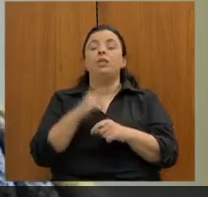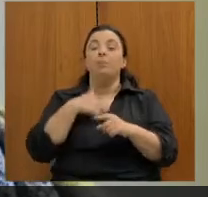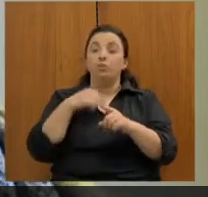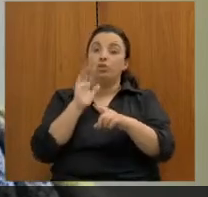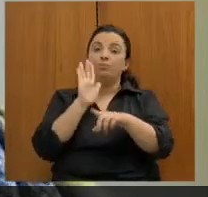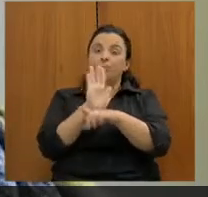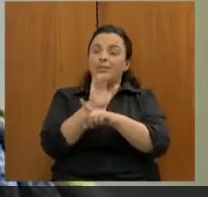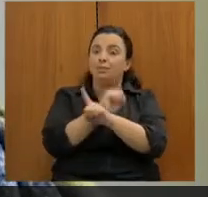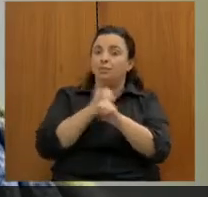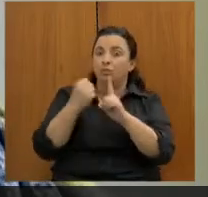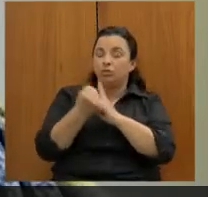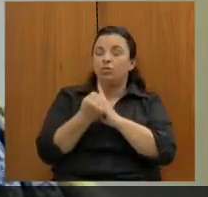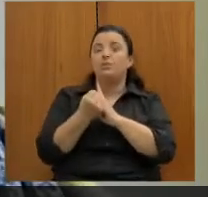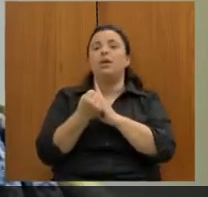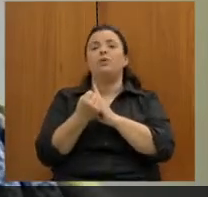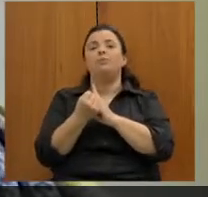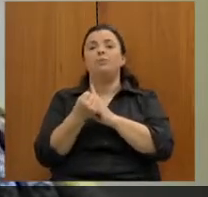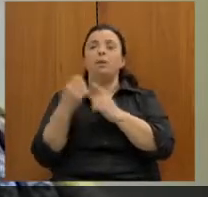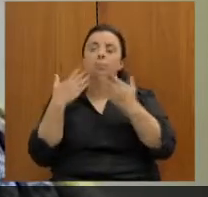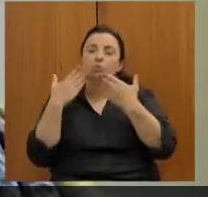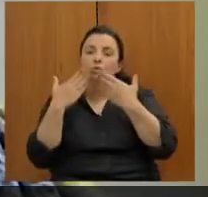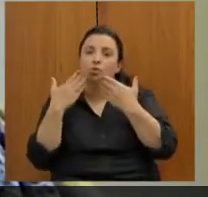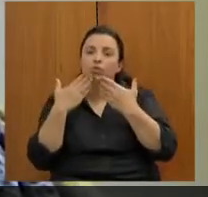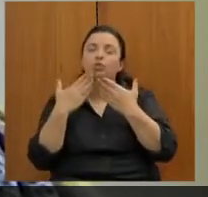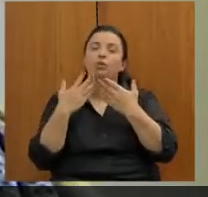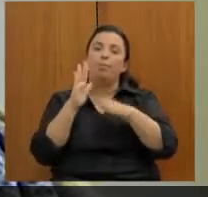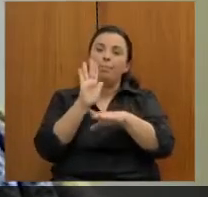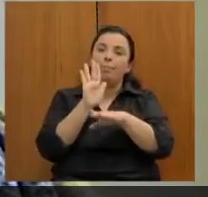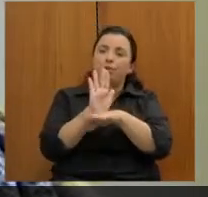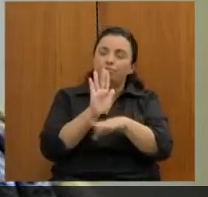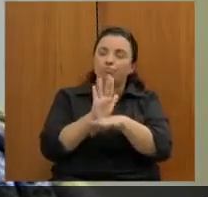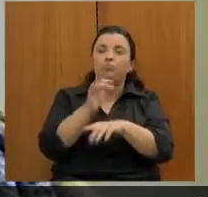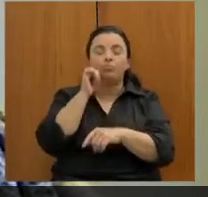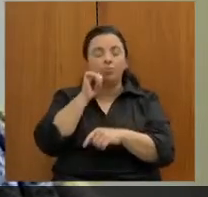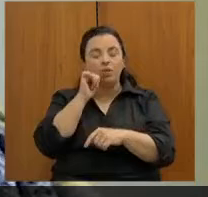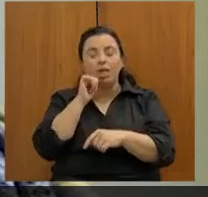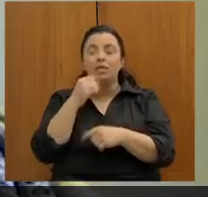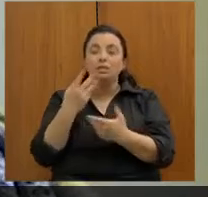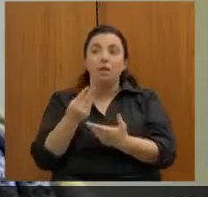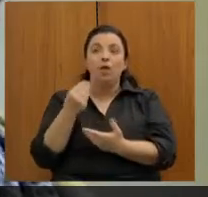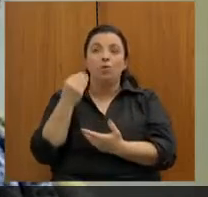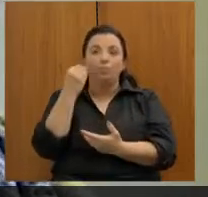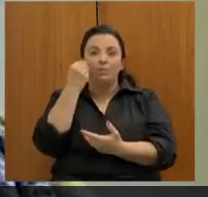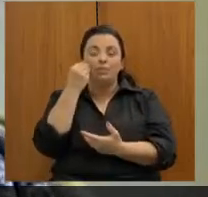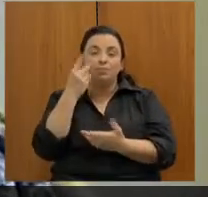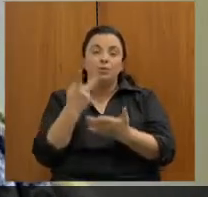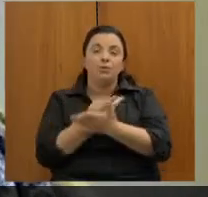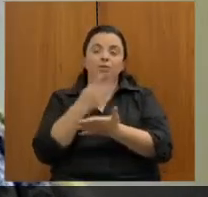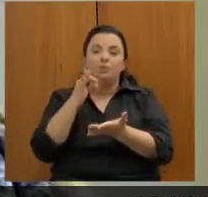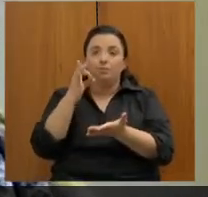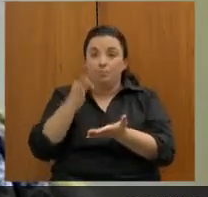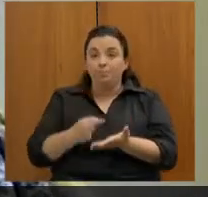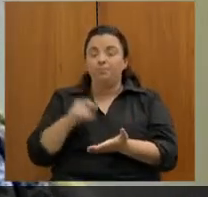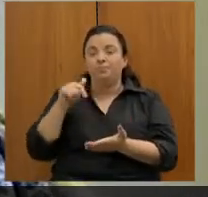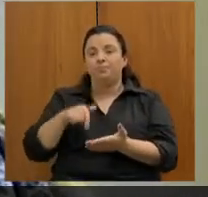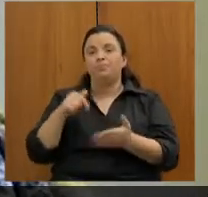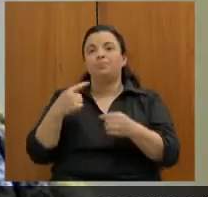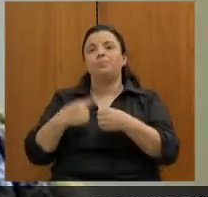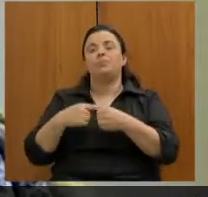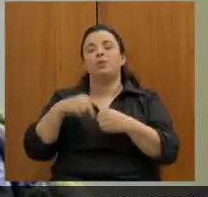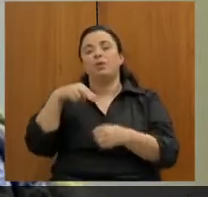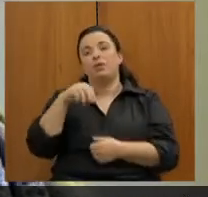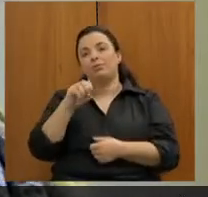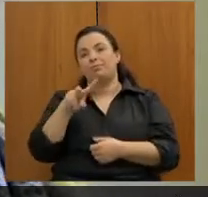eu acho que são exemplos que tem dado certo aqui em Nova Lima e até acho que pode ser exemplo para outros municípios